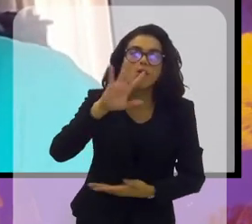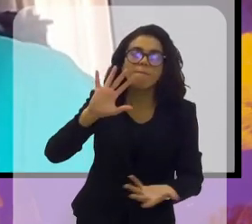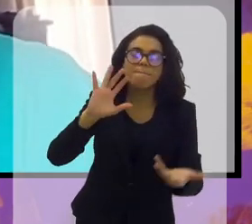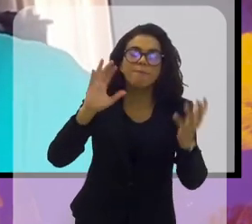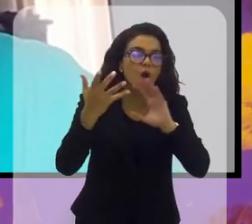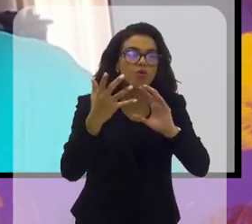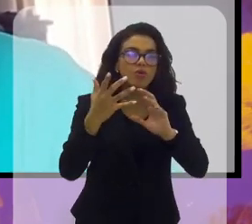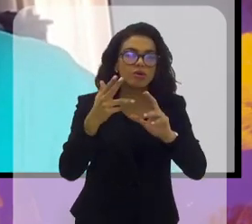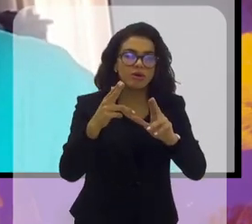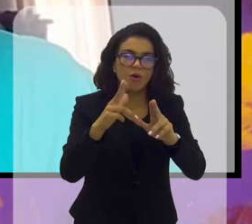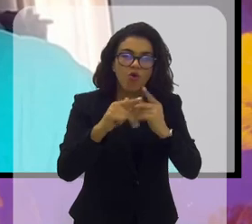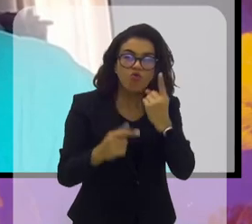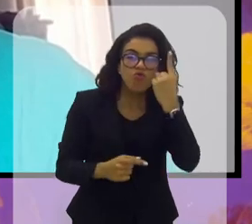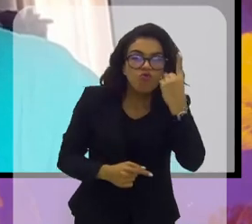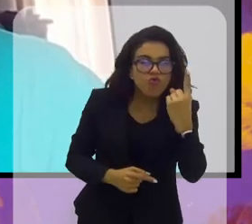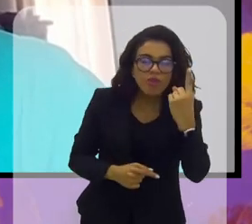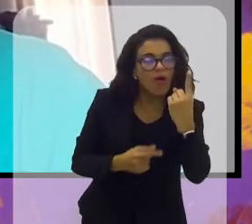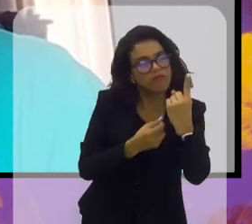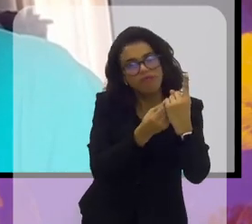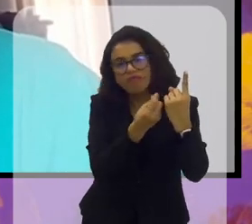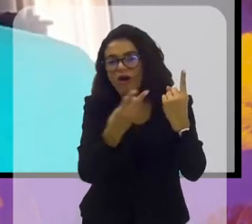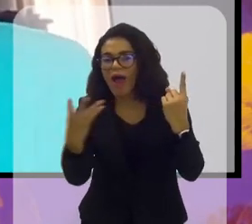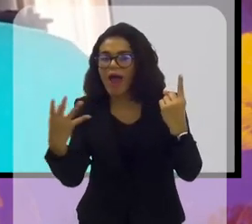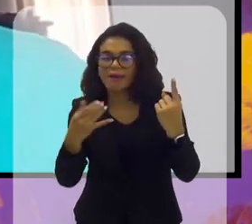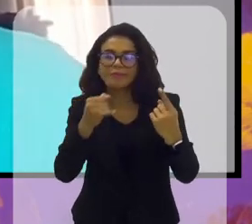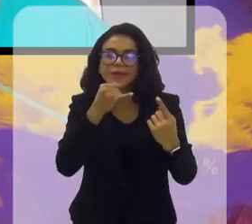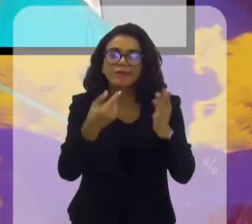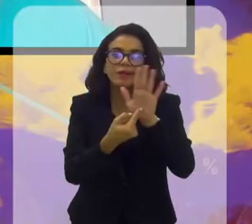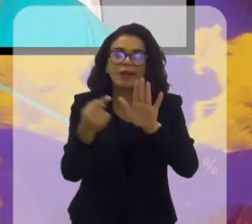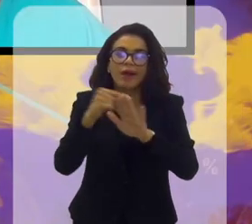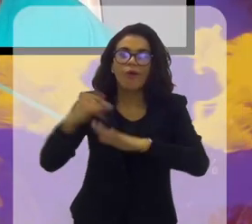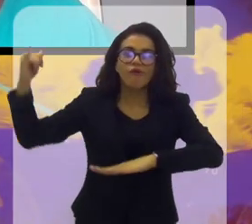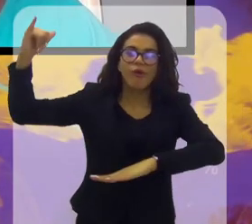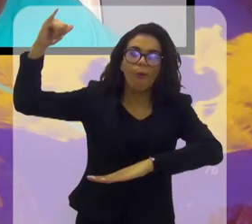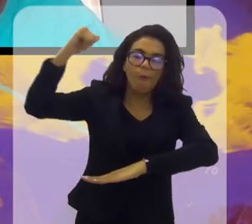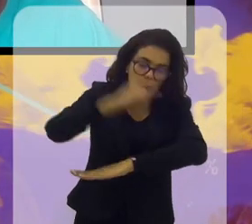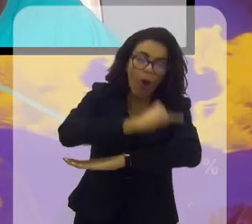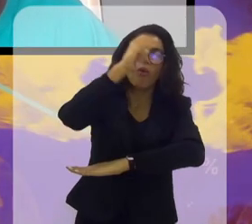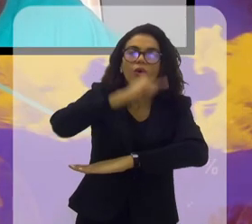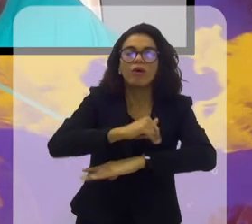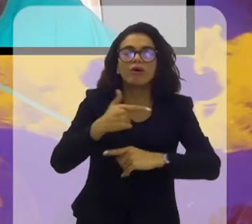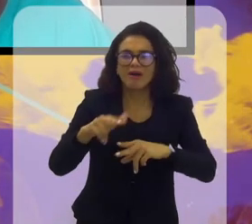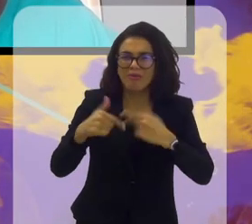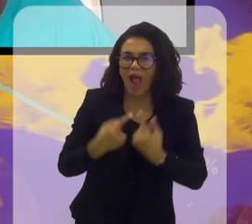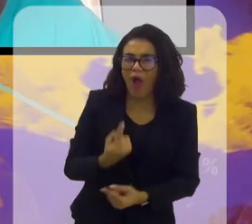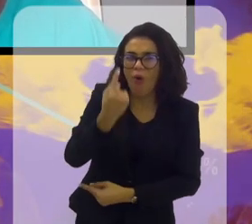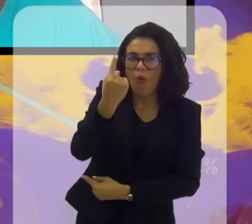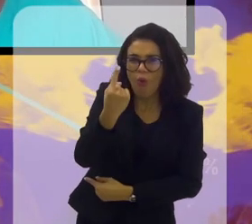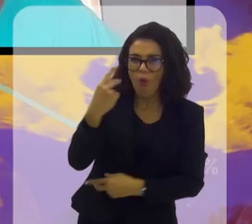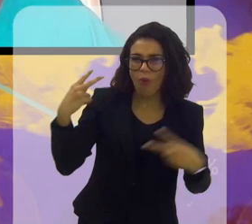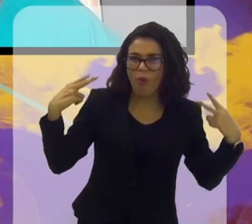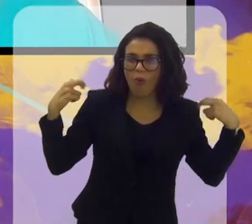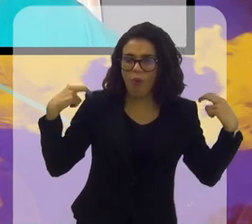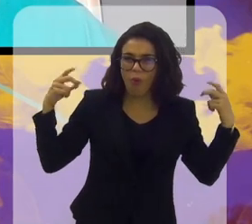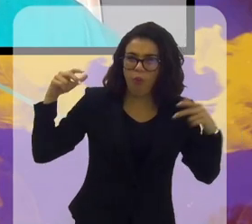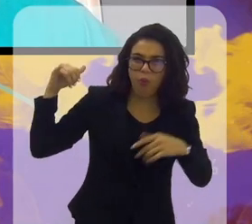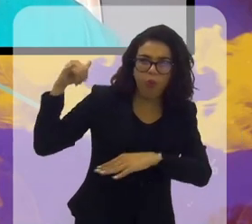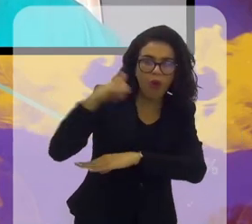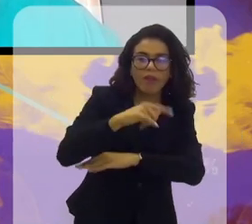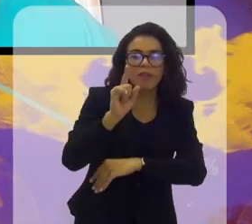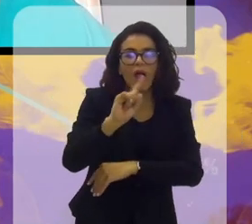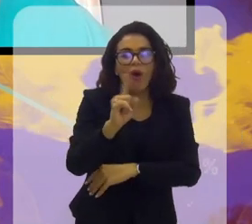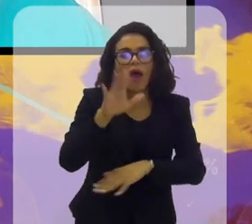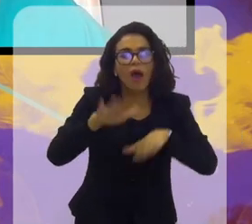caiu um parafuso. Caiu o parafuso, o técnico deveria ter verificado, não verificou.